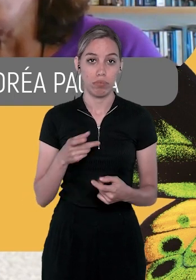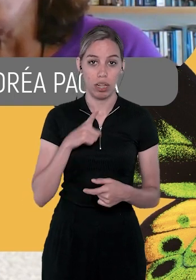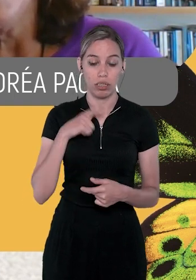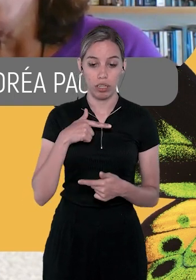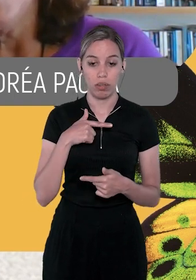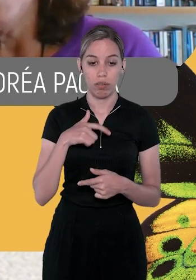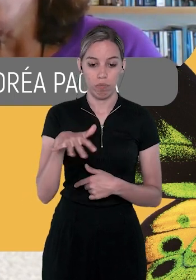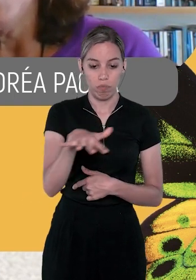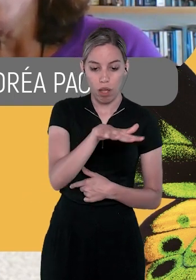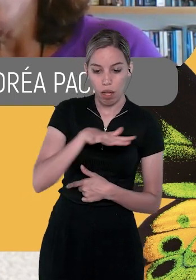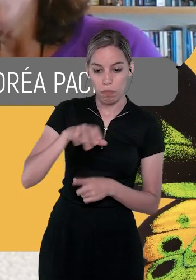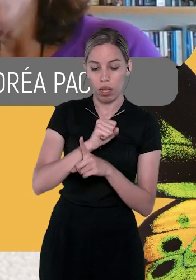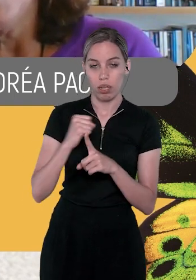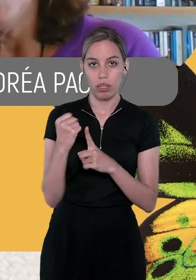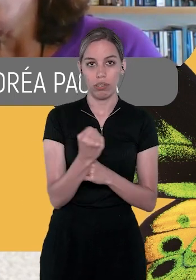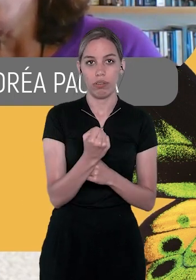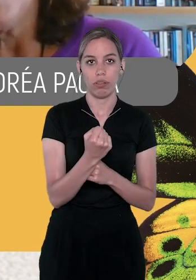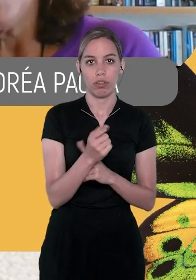social que